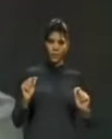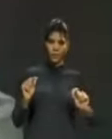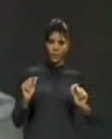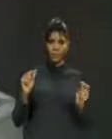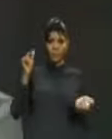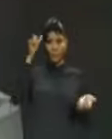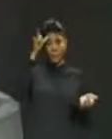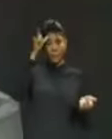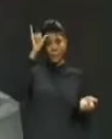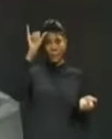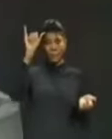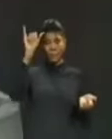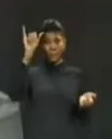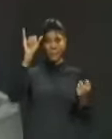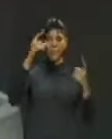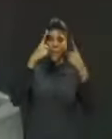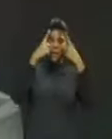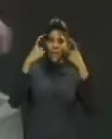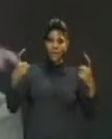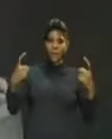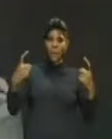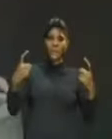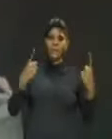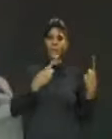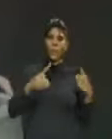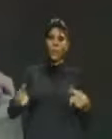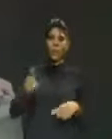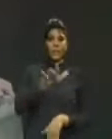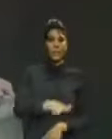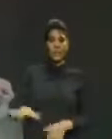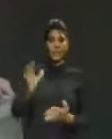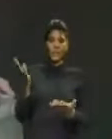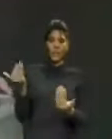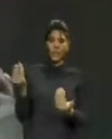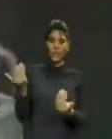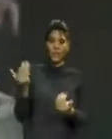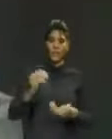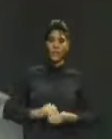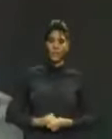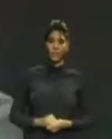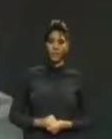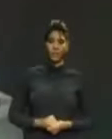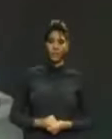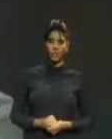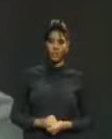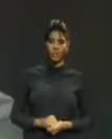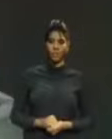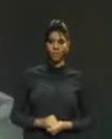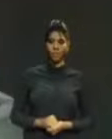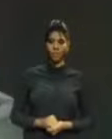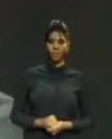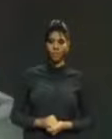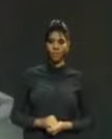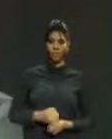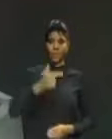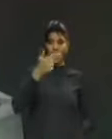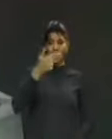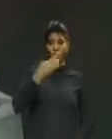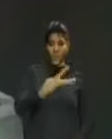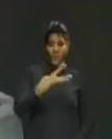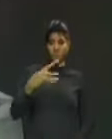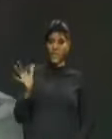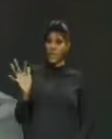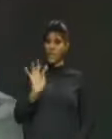prevenir a violência letal contra crianças e adolescentes. Naquele 23 de fevereiro